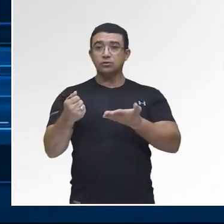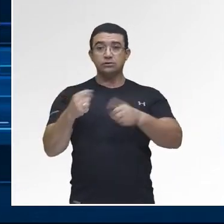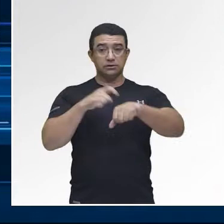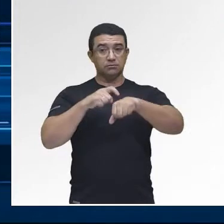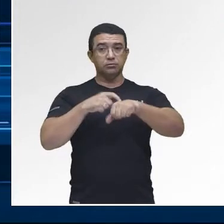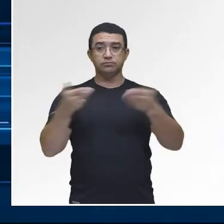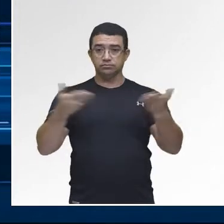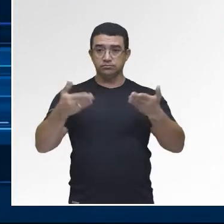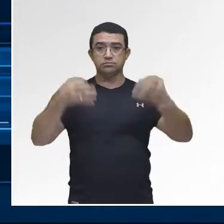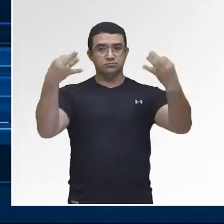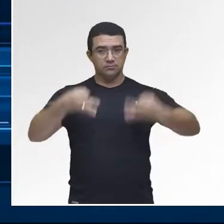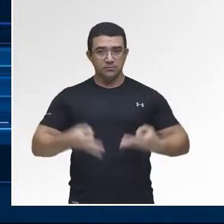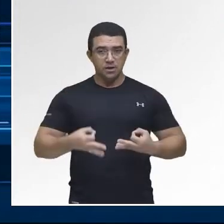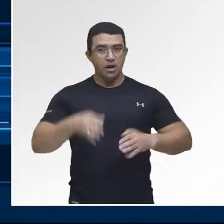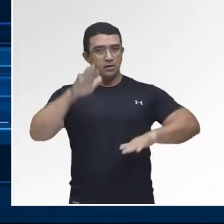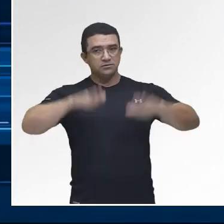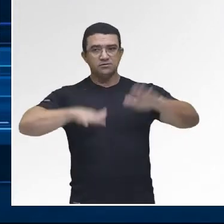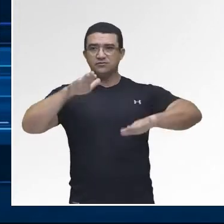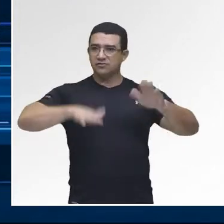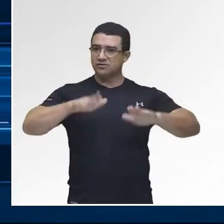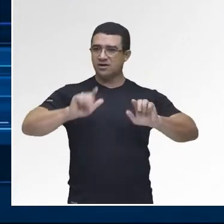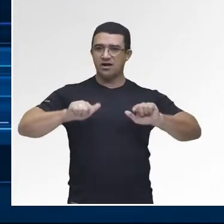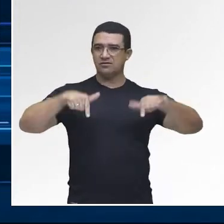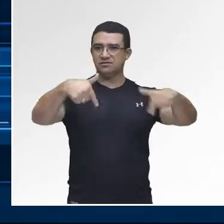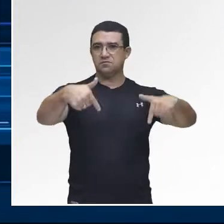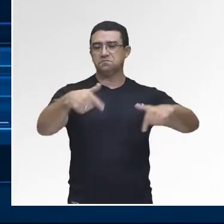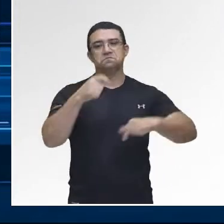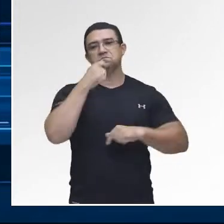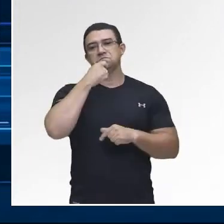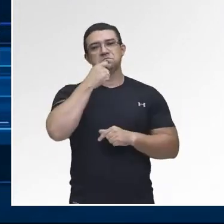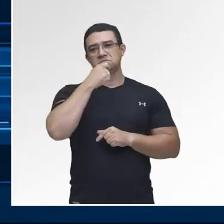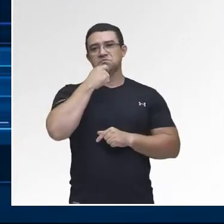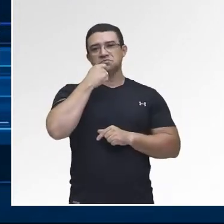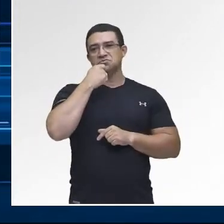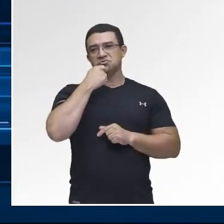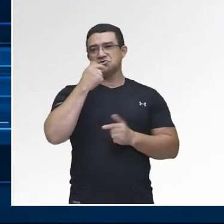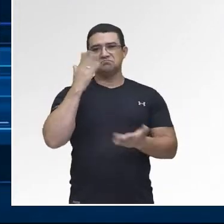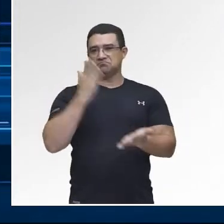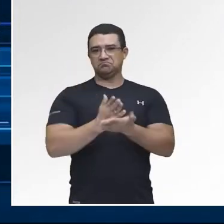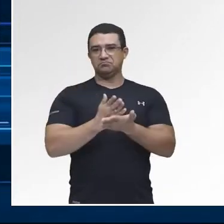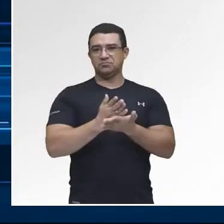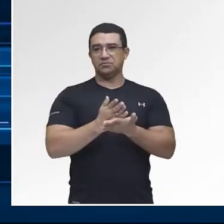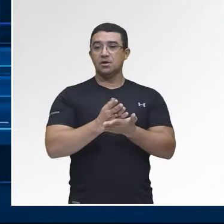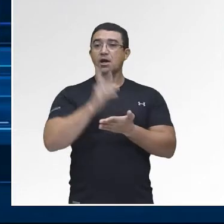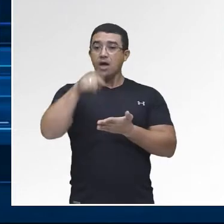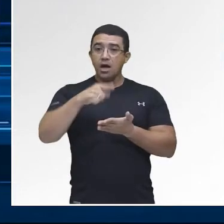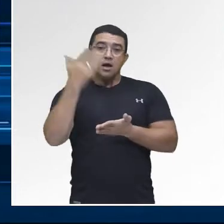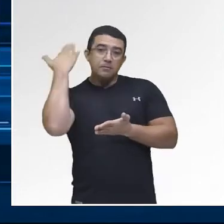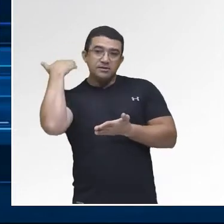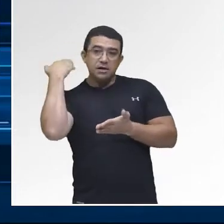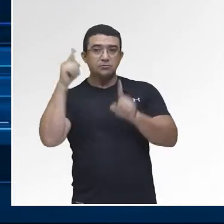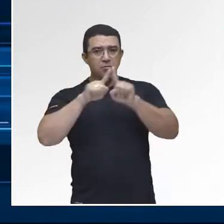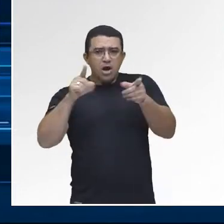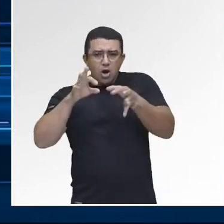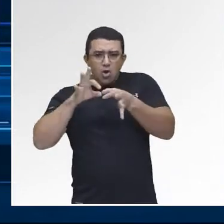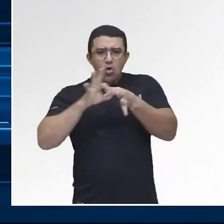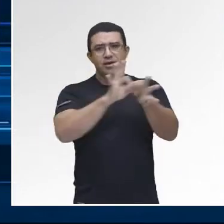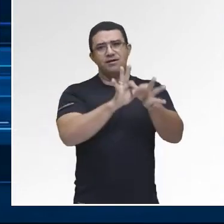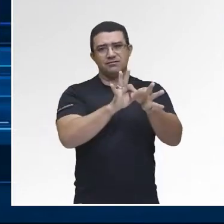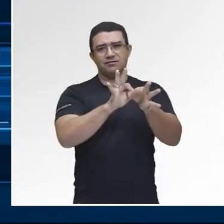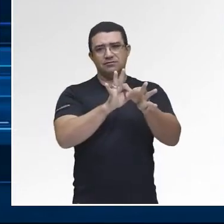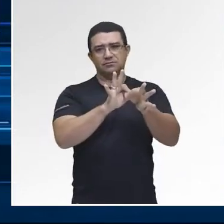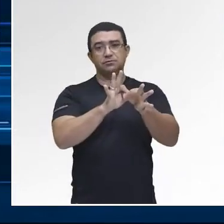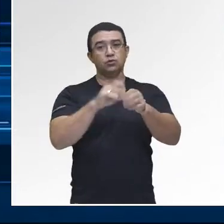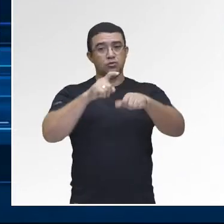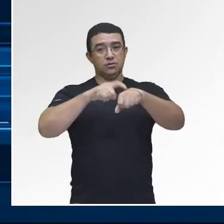Perfect nem sempre, né? Então, ele passa uma ideia que continua. É um passado, mas que tem uma conexão com o presente. Olha